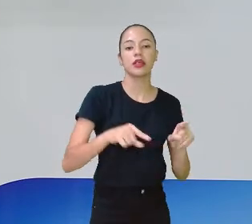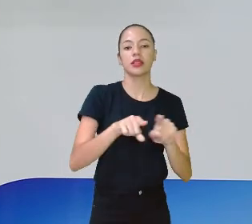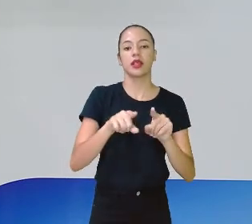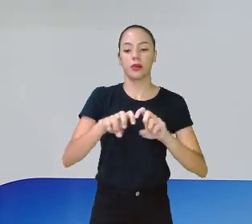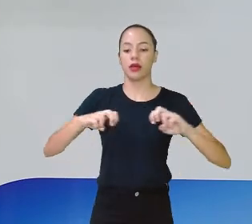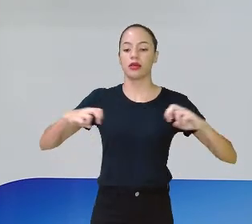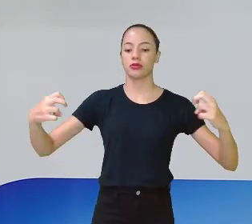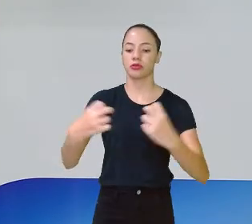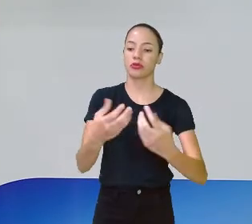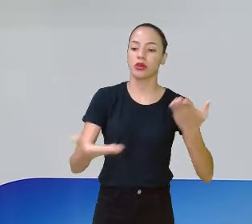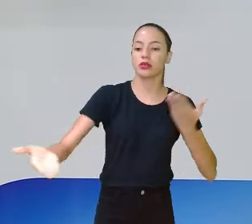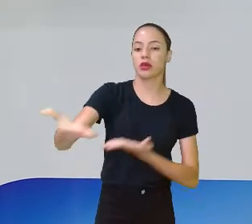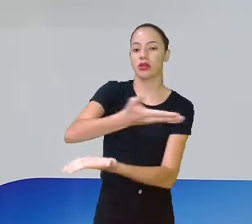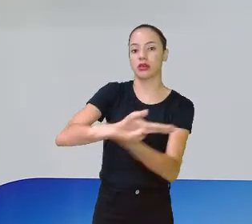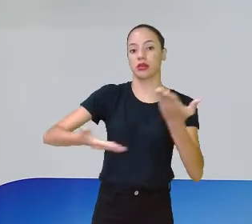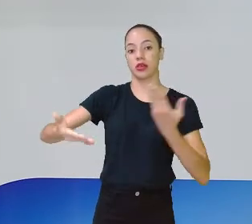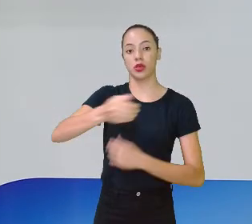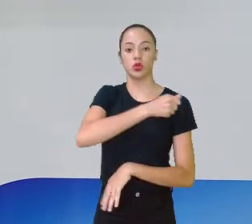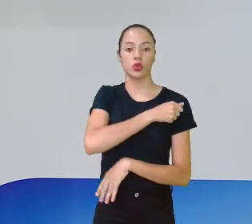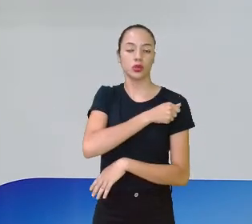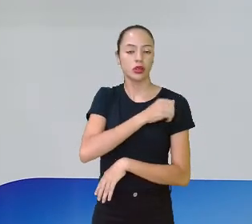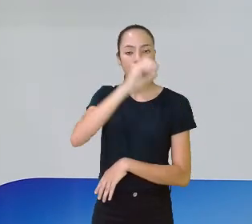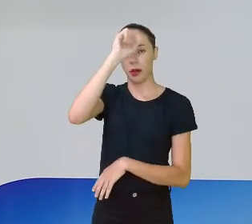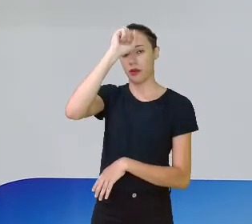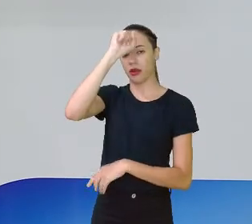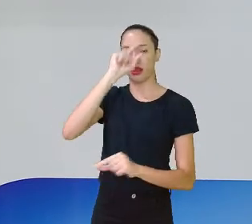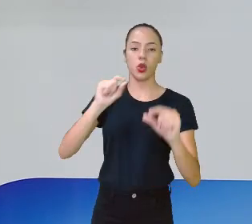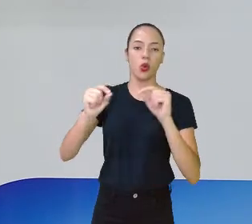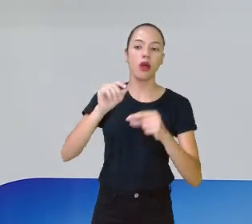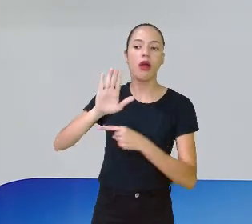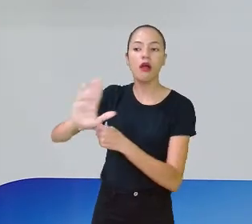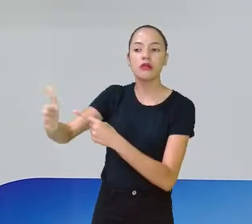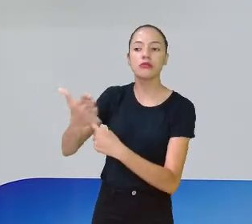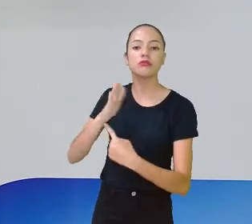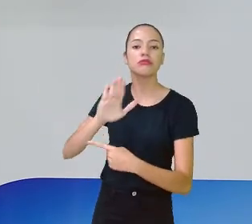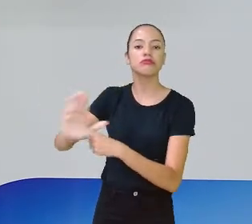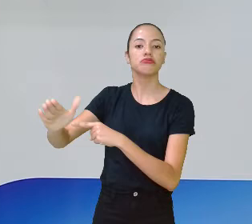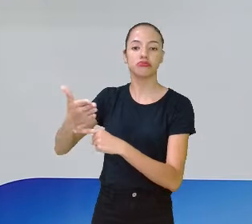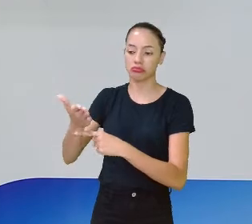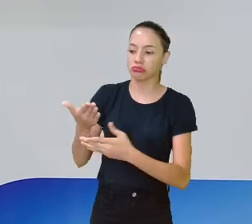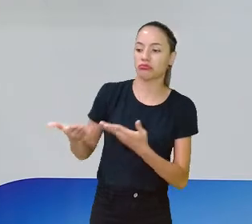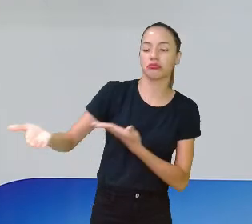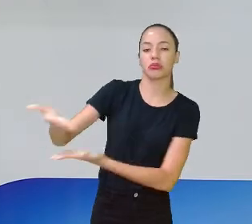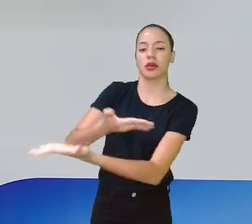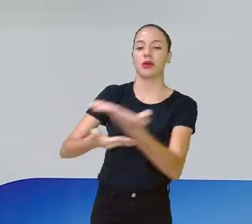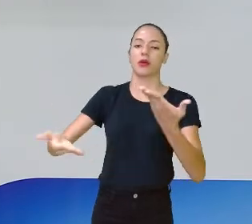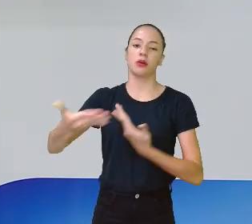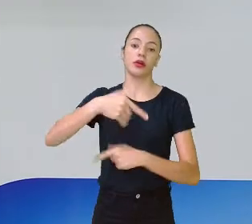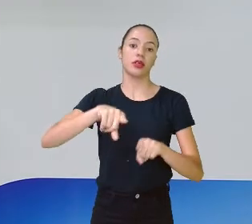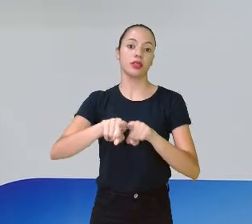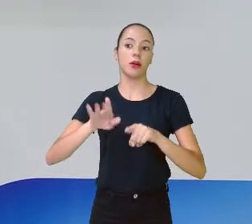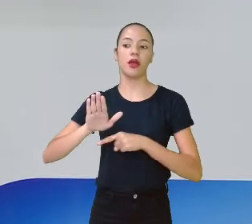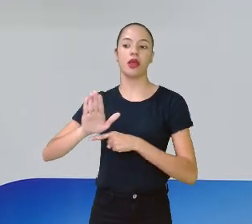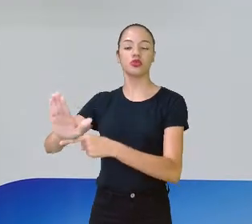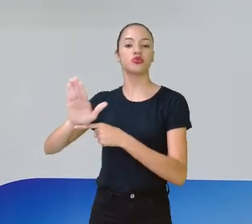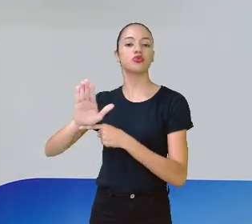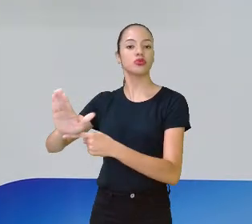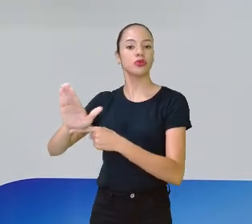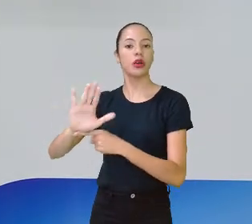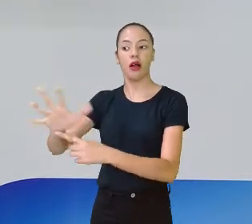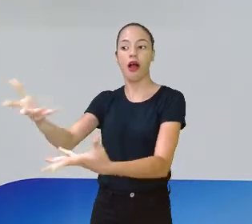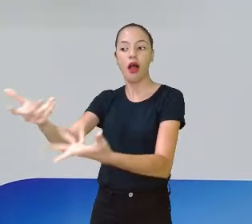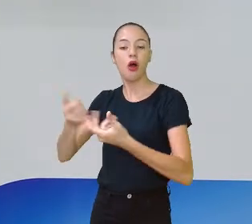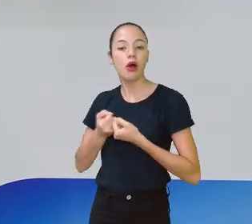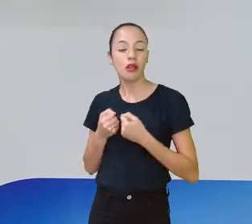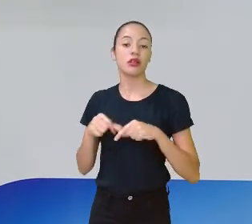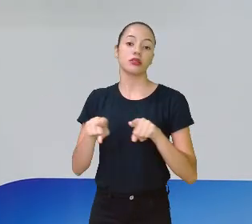vai aprendendo essa prática de interação, de colaboração, de ajudar, de servir. Vai ter um outro